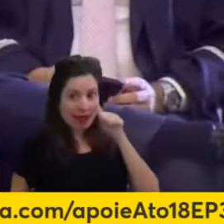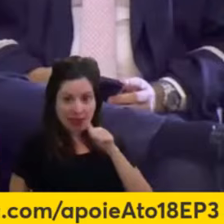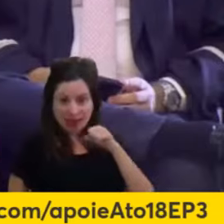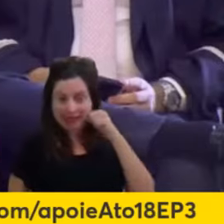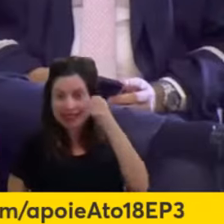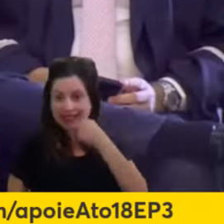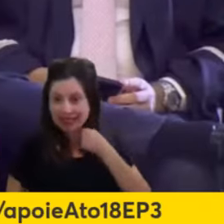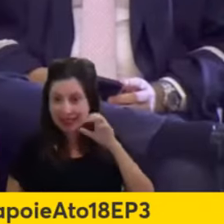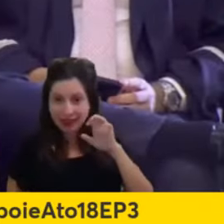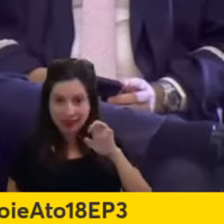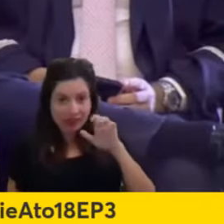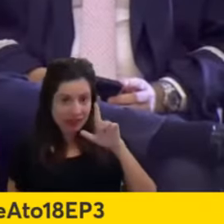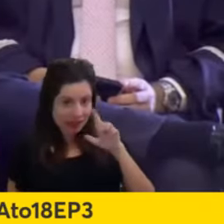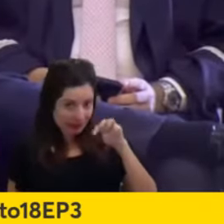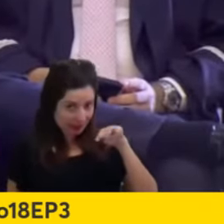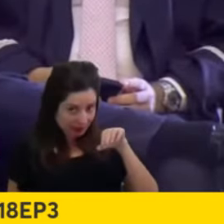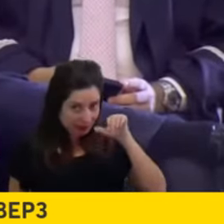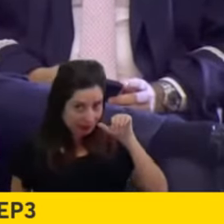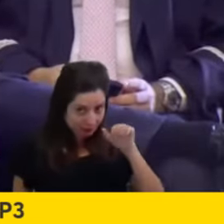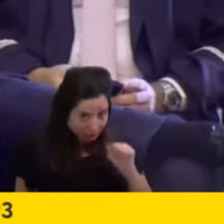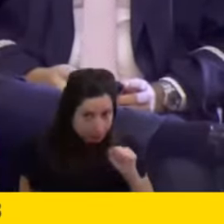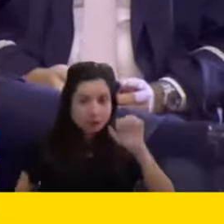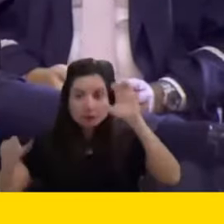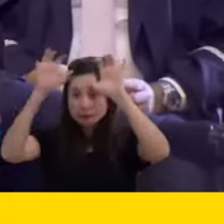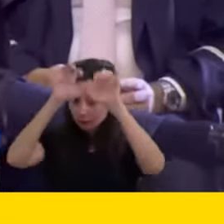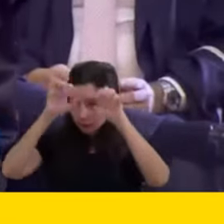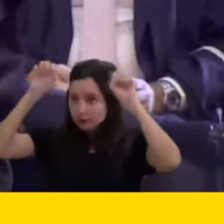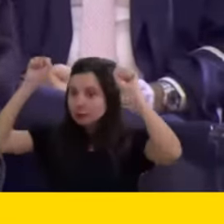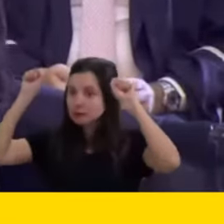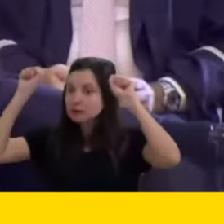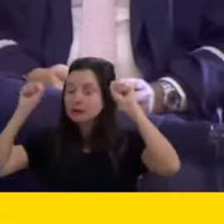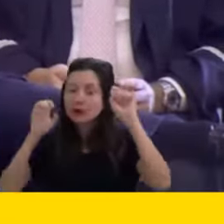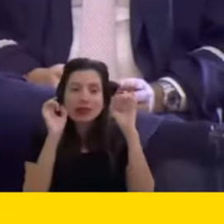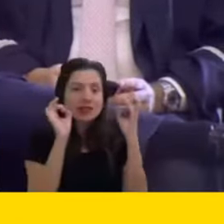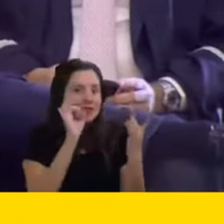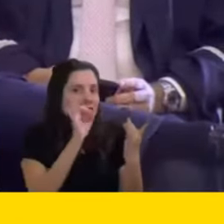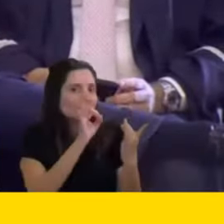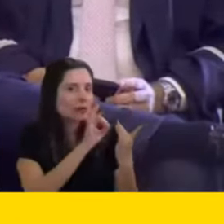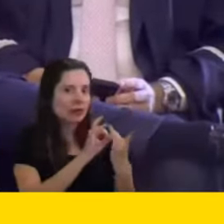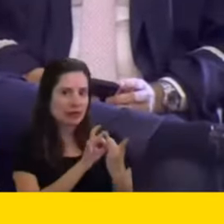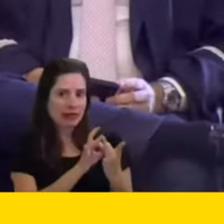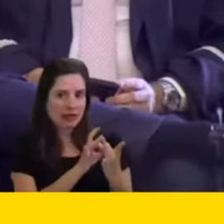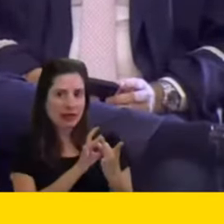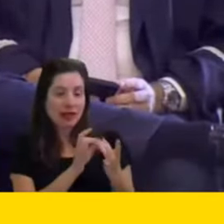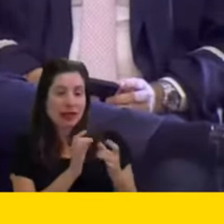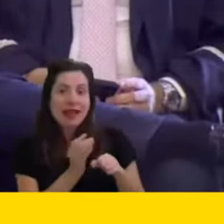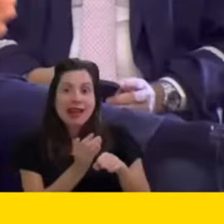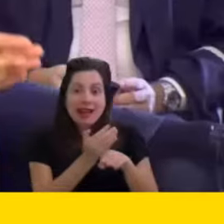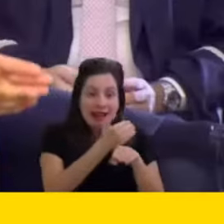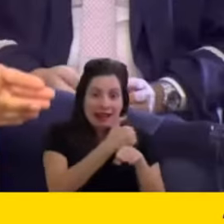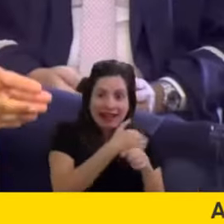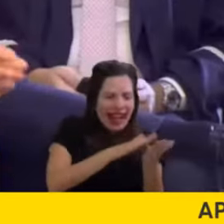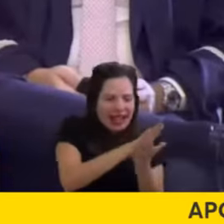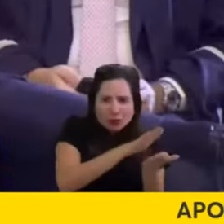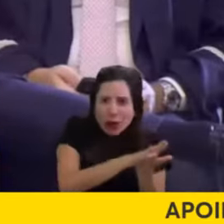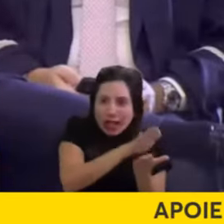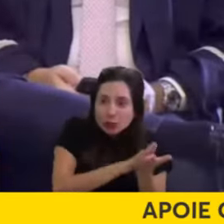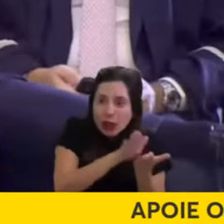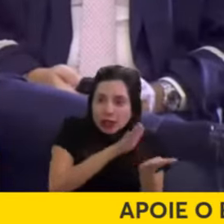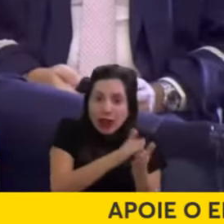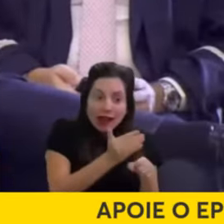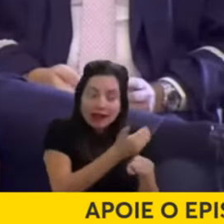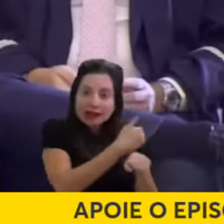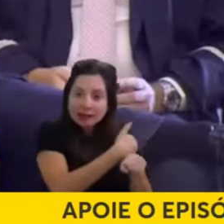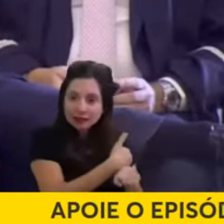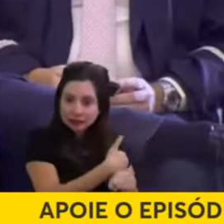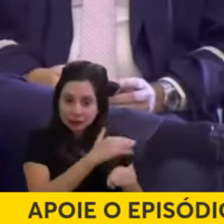imputado a ela e acolhido pelo tribunal super eleitoral foi uma circunstância muito específica antecipação de gastos típicos de campanha no período de